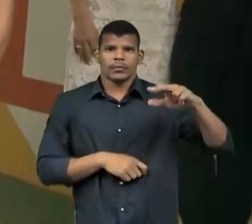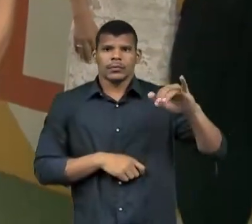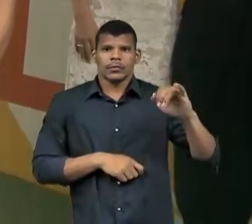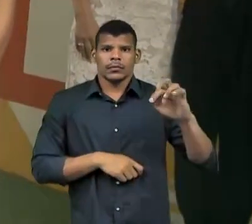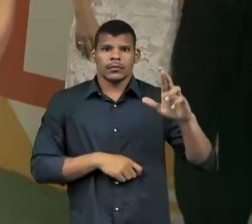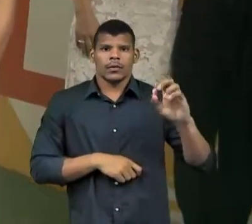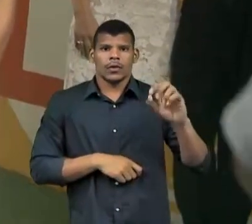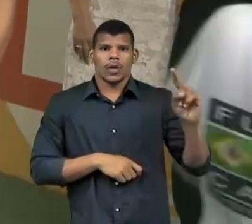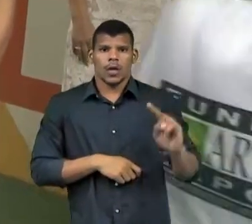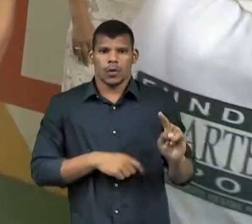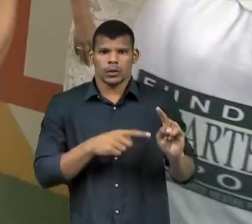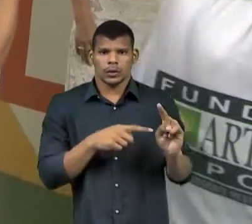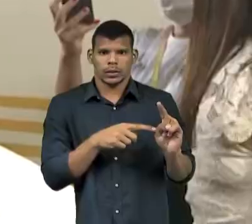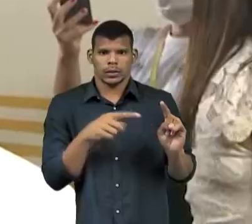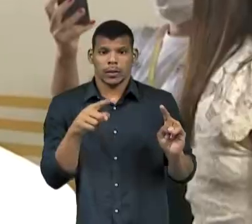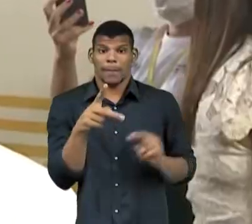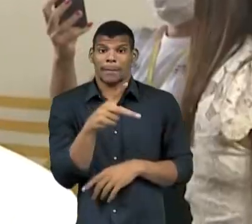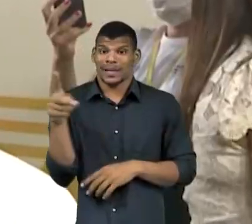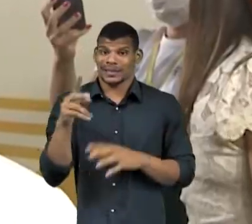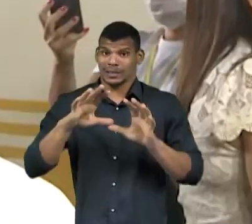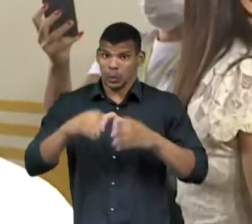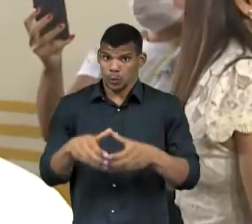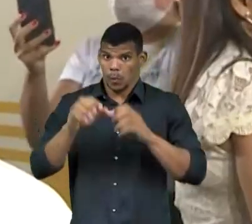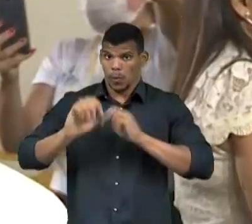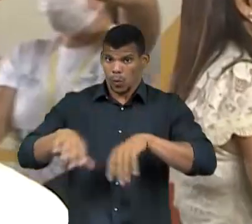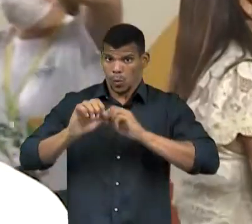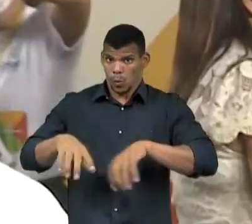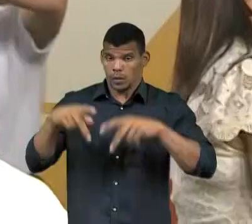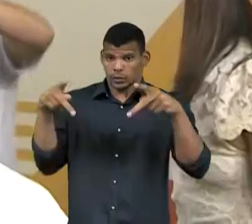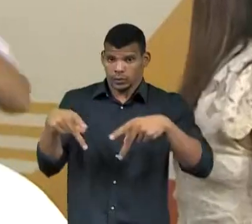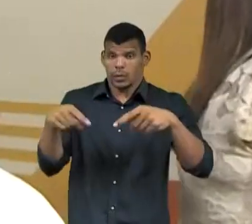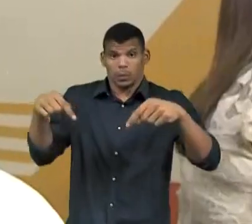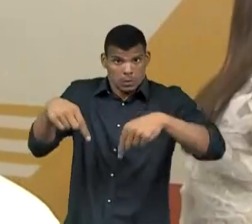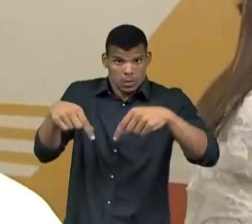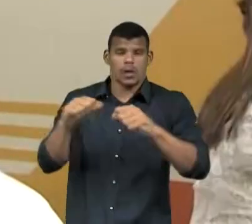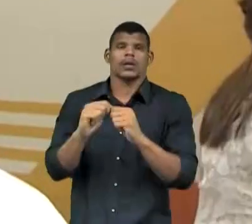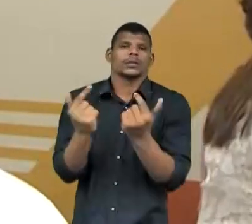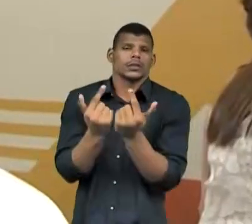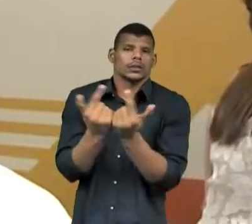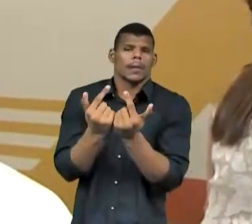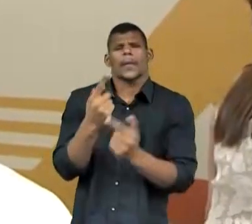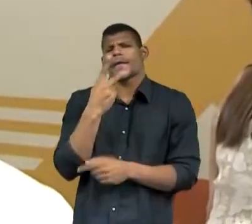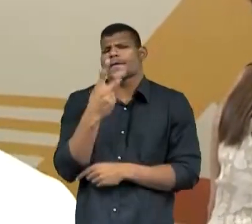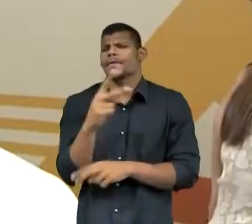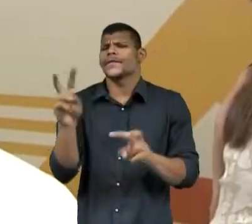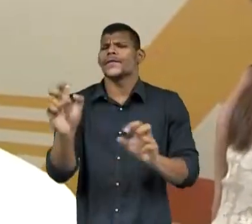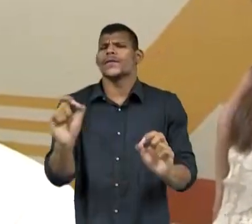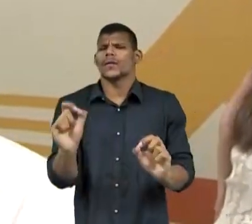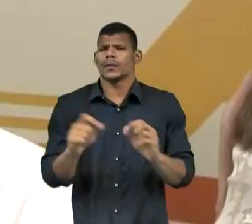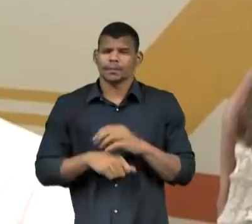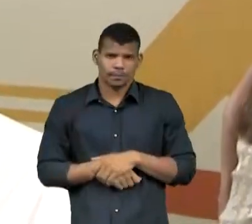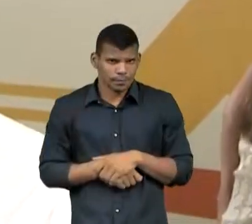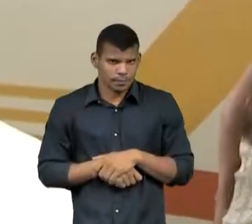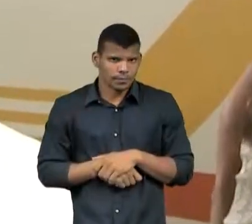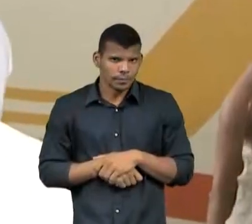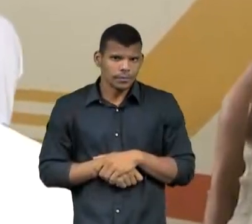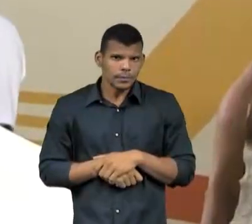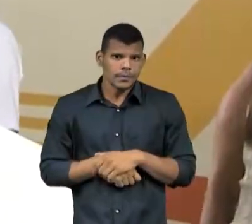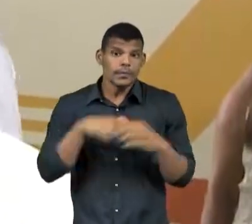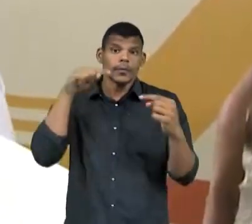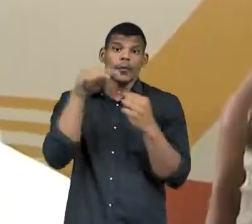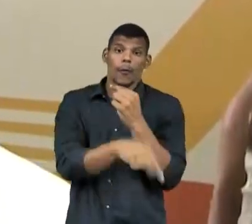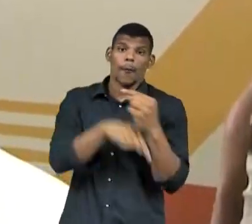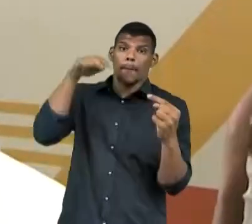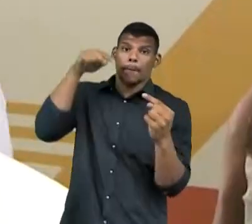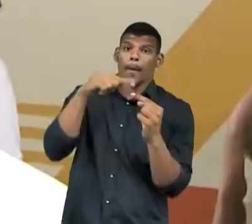da Comissão de Educação da Assembleia, destacou que o novo equipamento faz parte de um conjunto de medidas para melhorar ainda